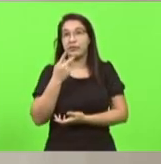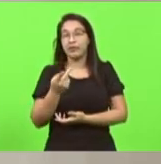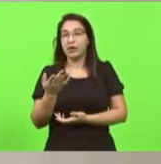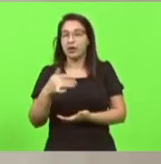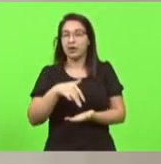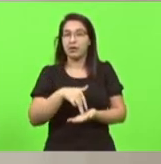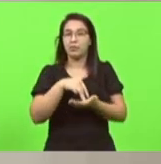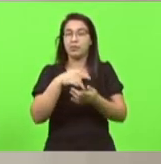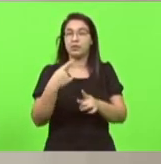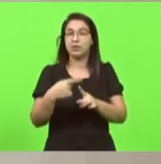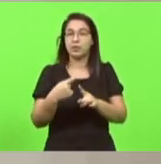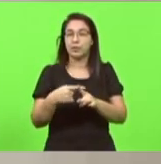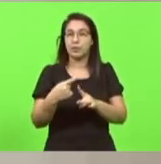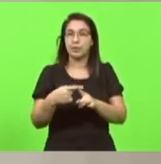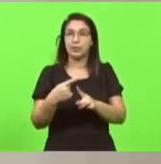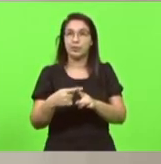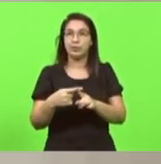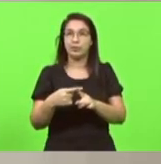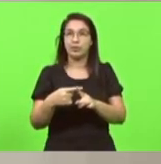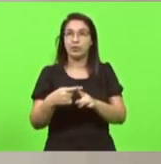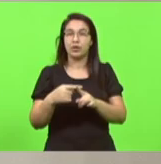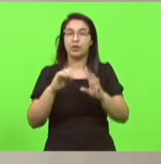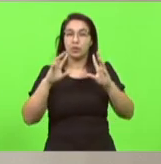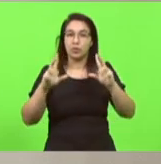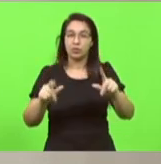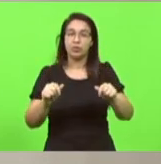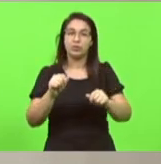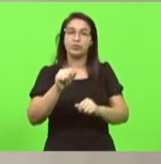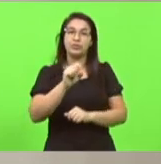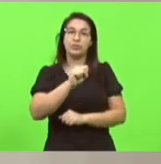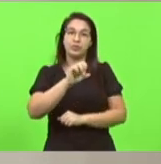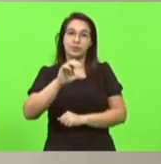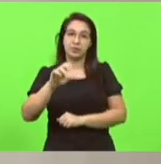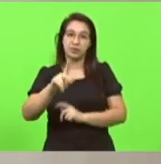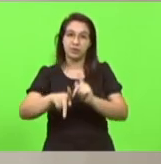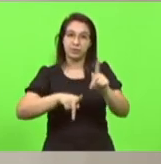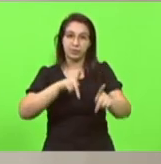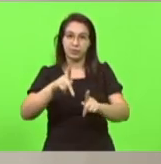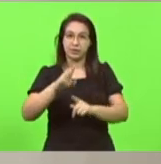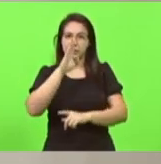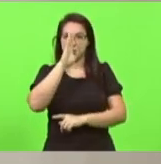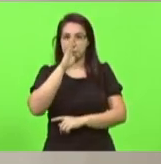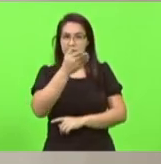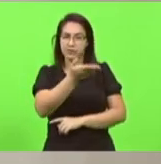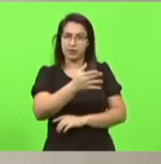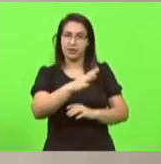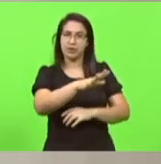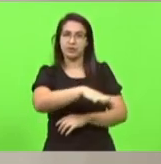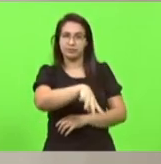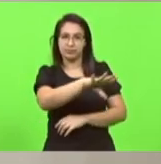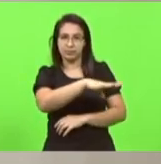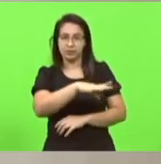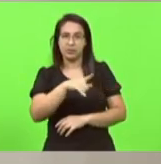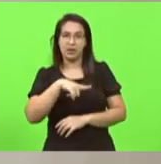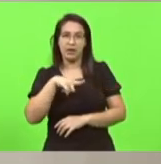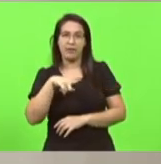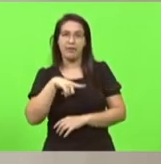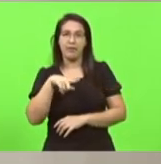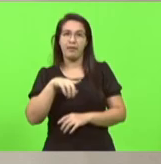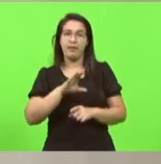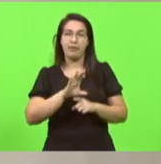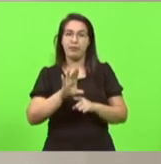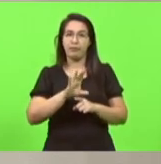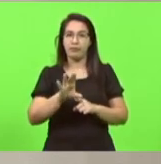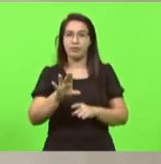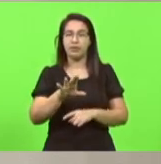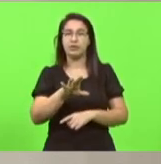moção, dizendo a todos os catarinenses, e principalmente aquela região que compreende aí curitibanos, a